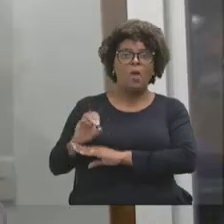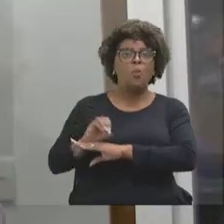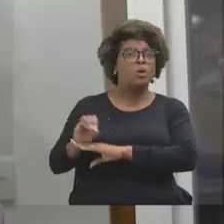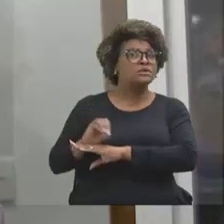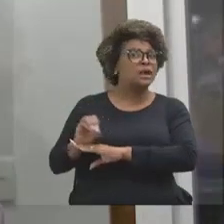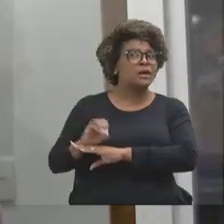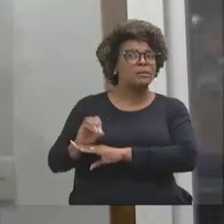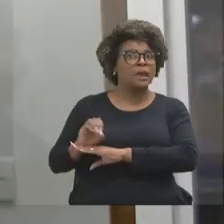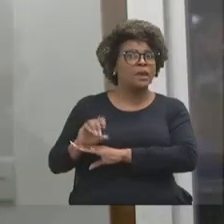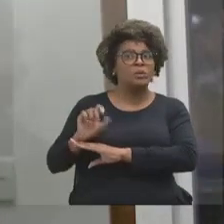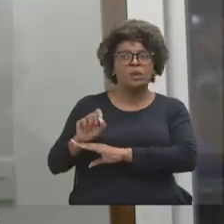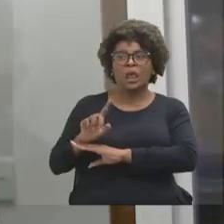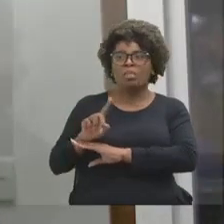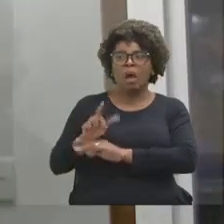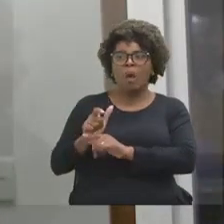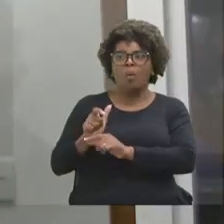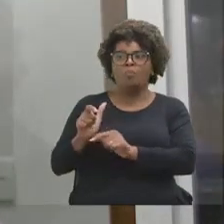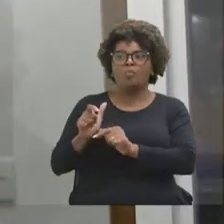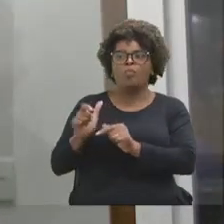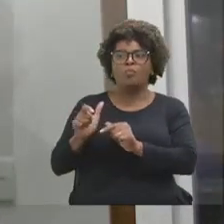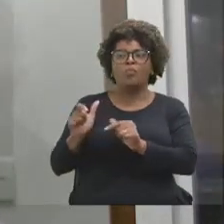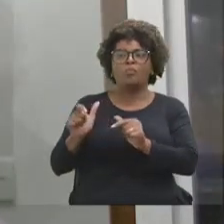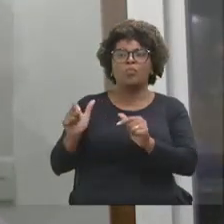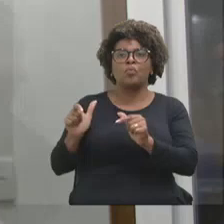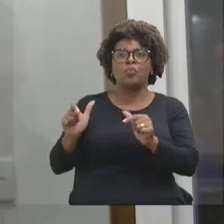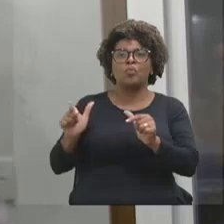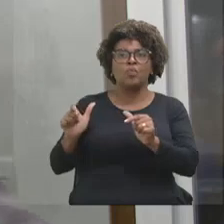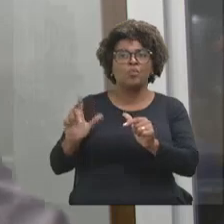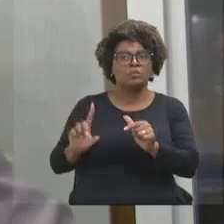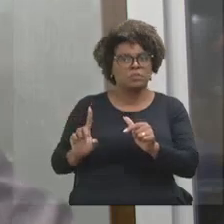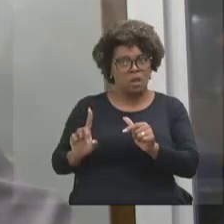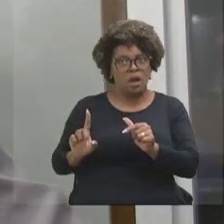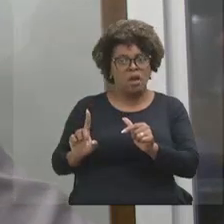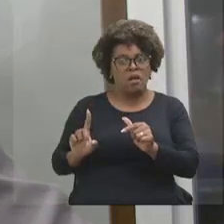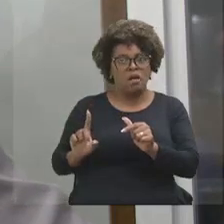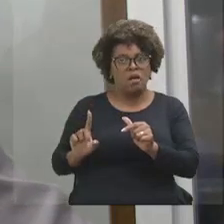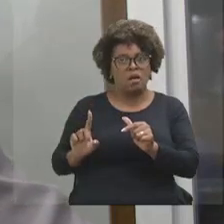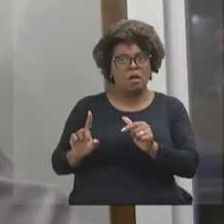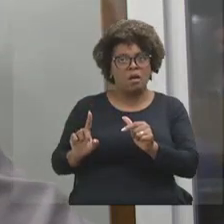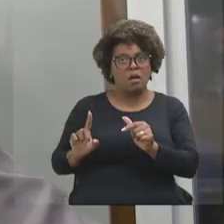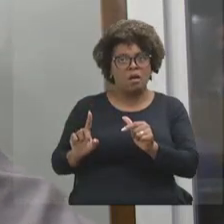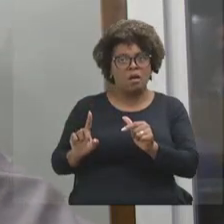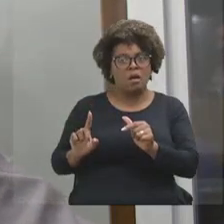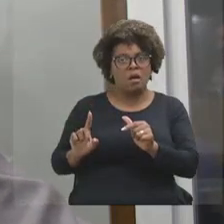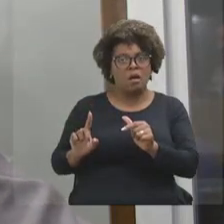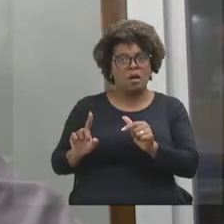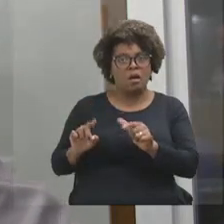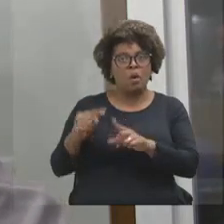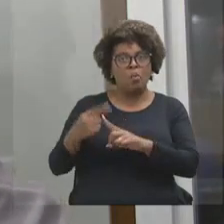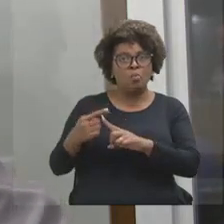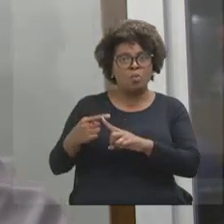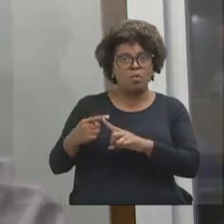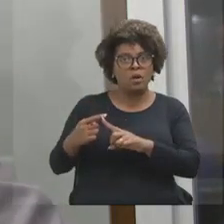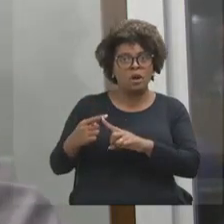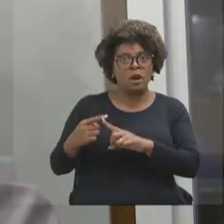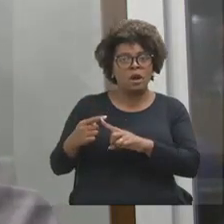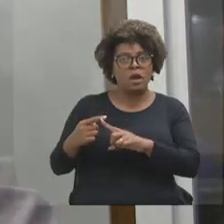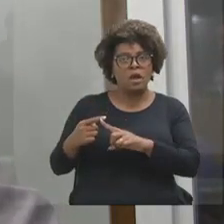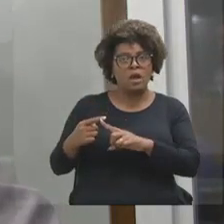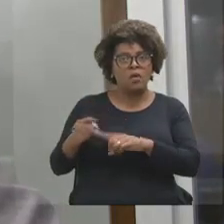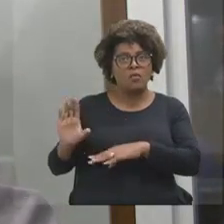cresce nominalmente porque nós sabemos que a o financiamento da Saúde da União